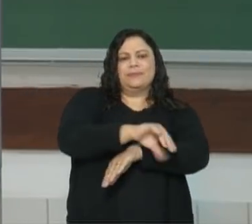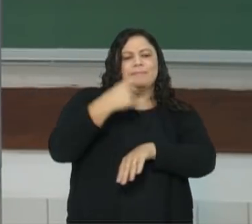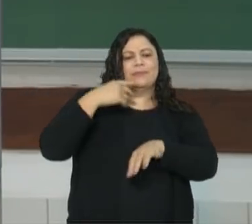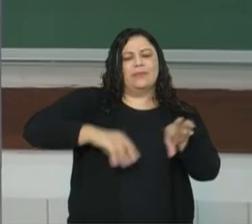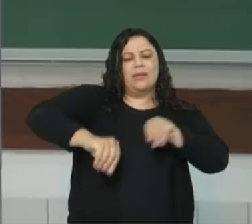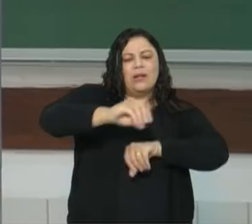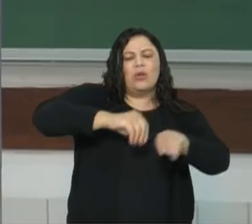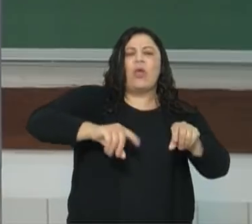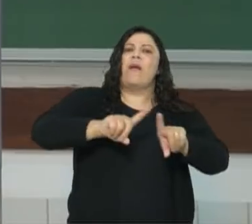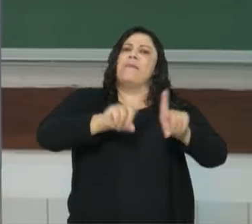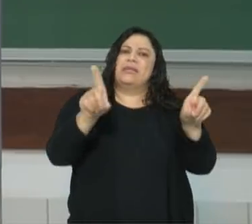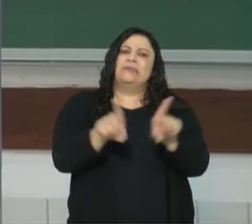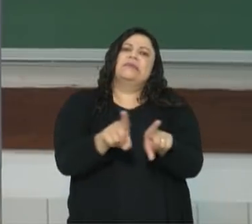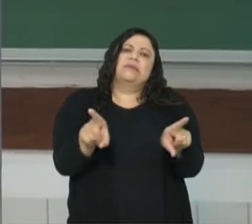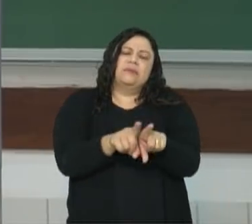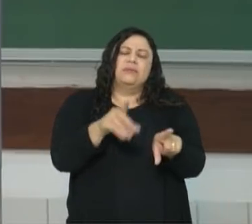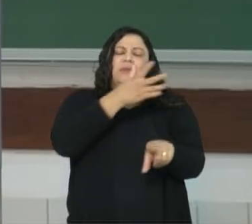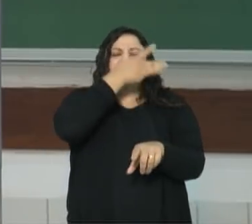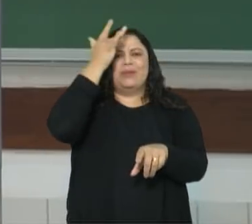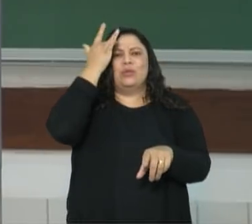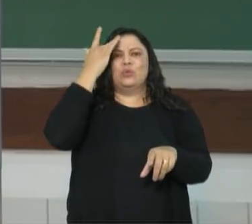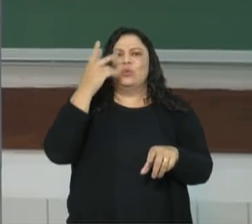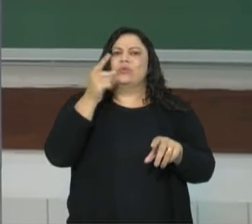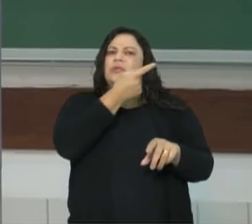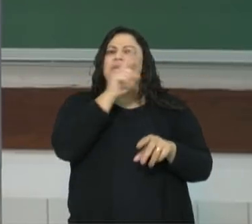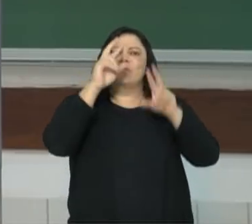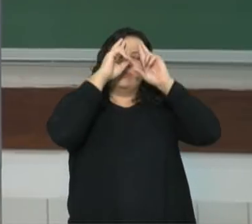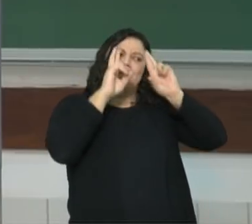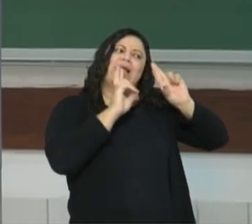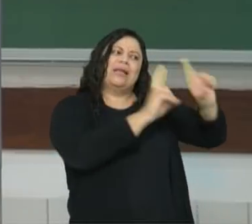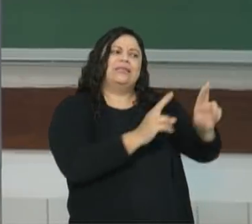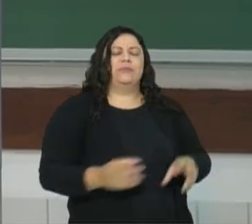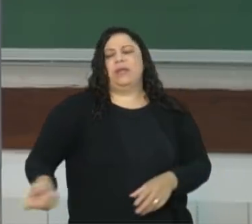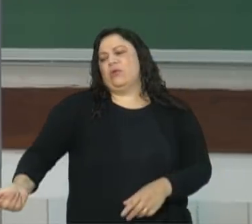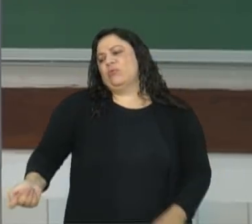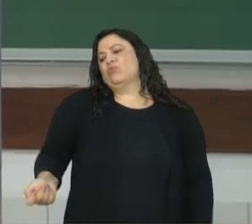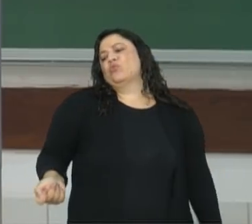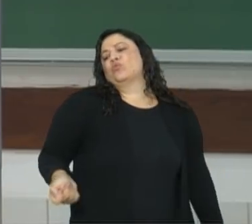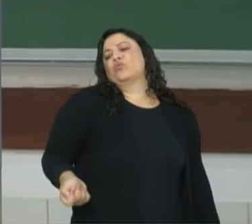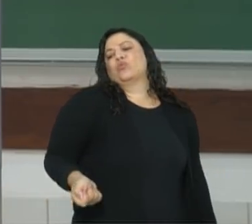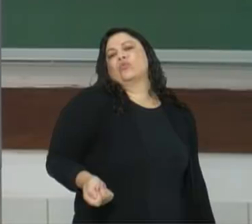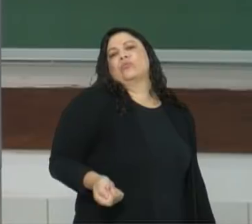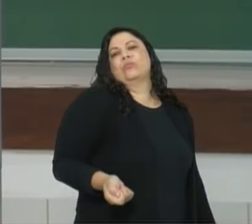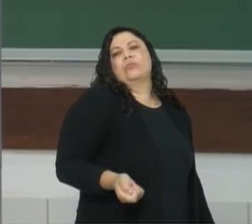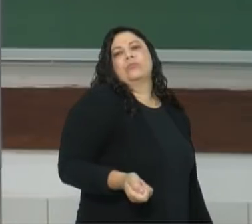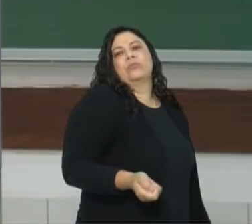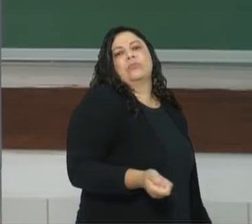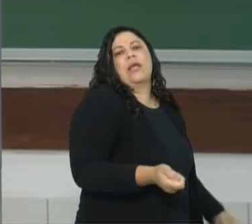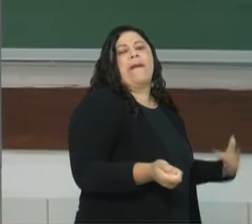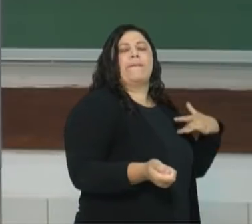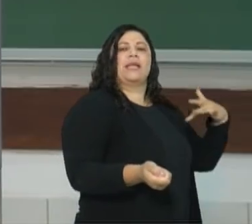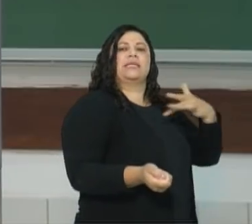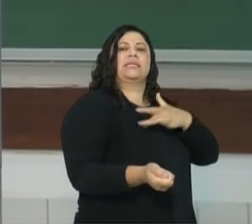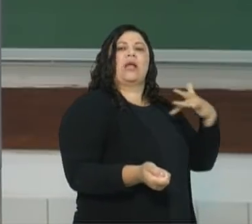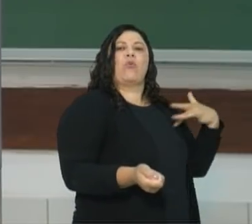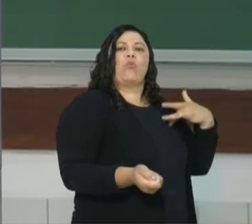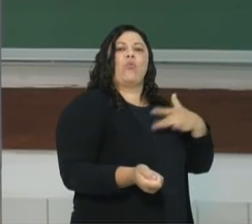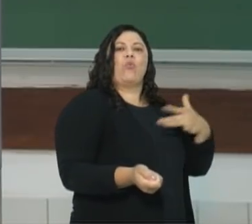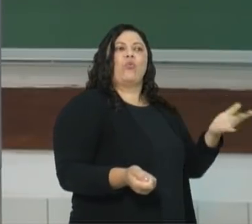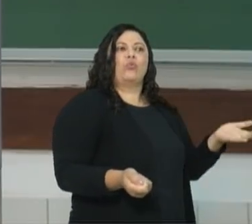têm respeito, educação e civilidade levando o seu animal. O meu animal é saudável, mas ele pode